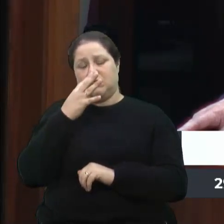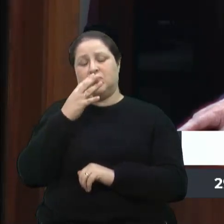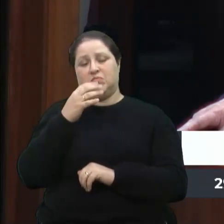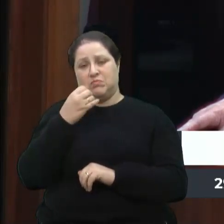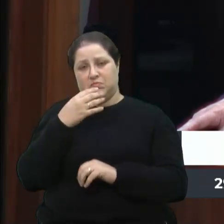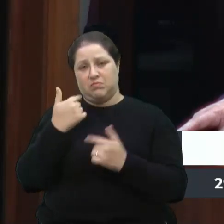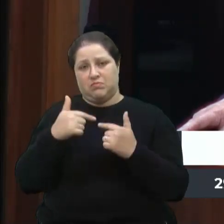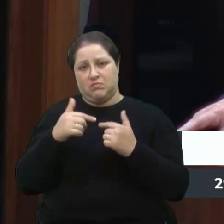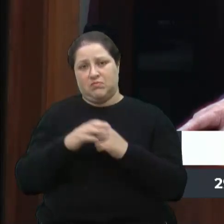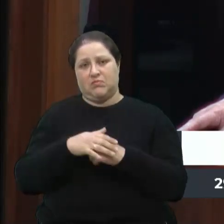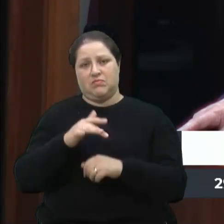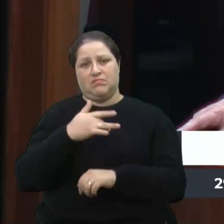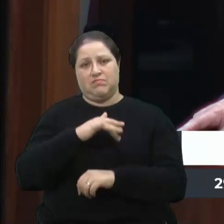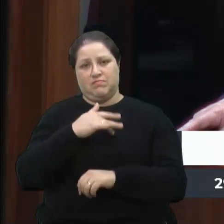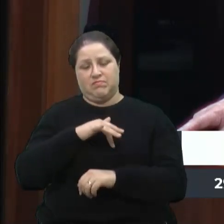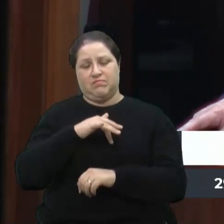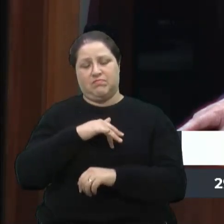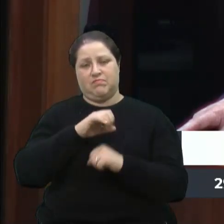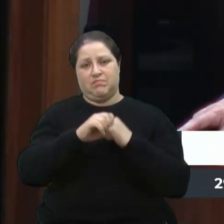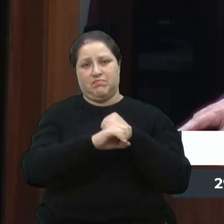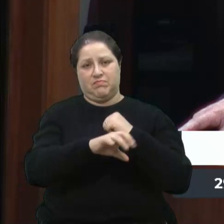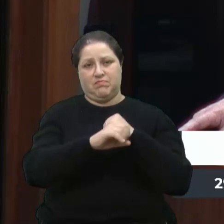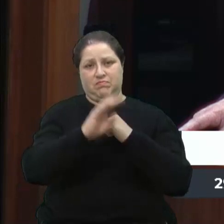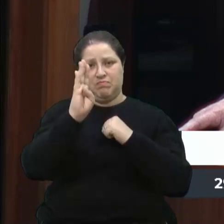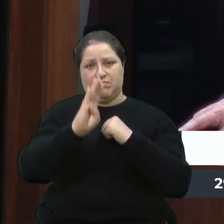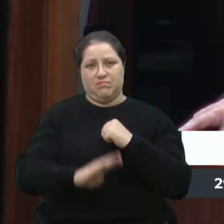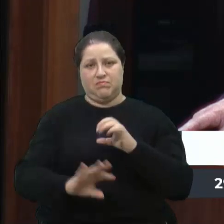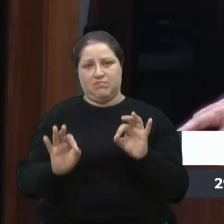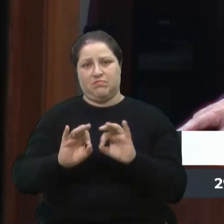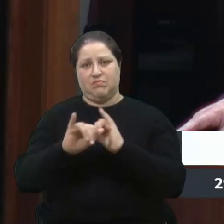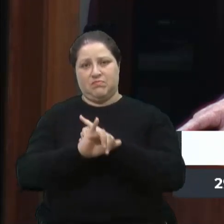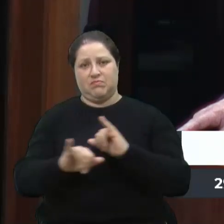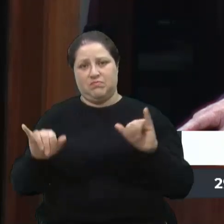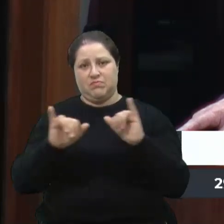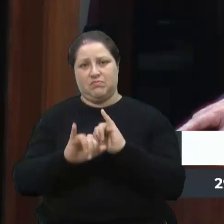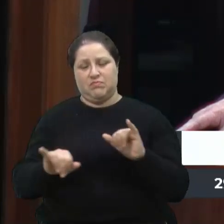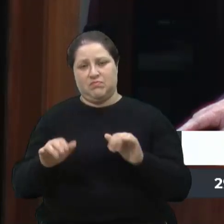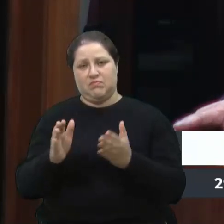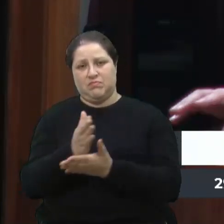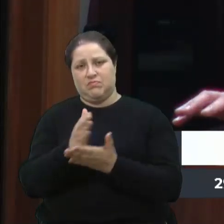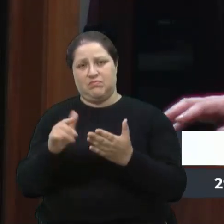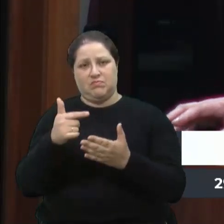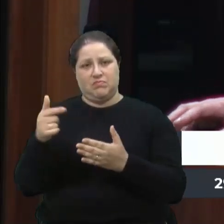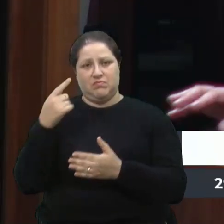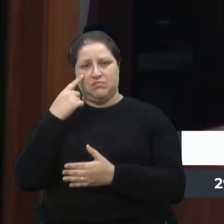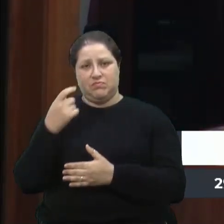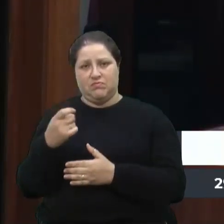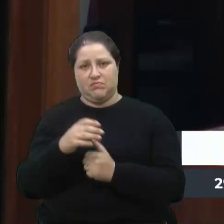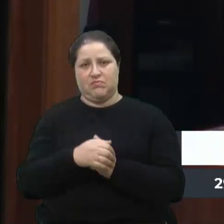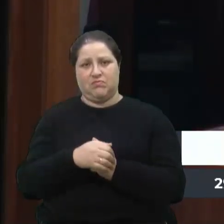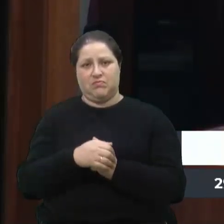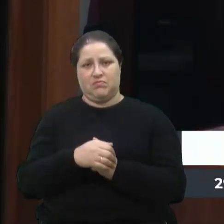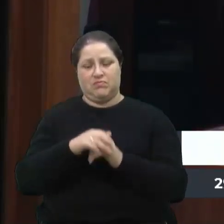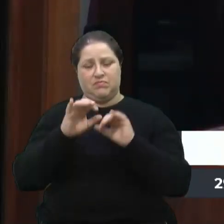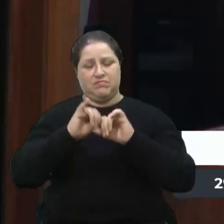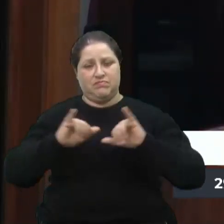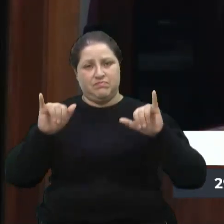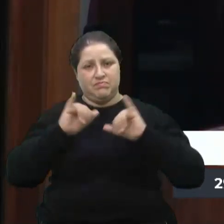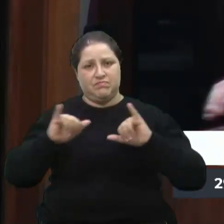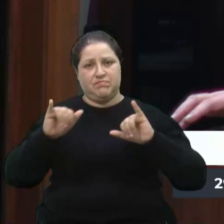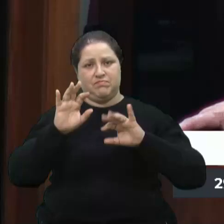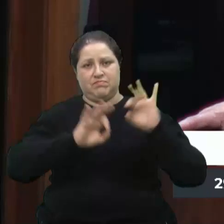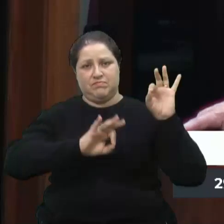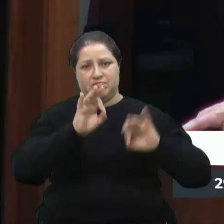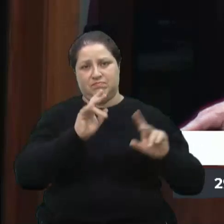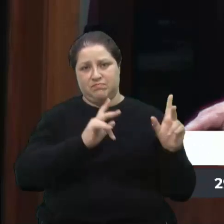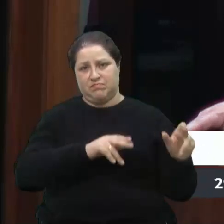uma pena que a mídia nacional não divulga. Talvez não haja o interesse de divulgar projetos